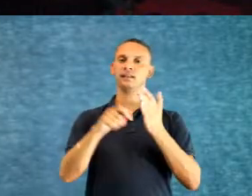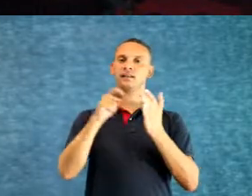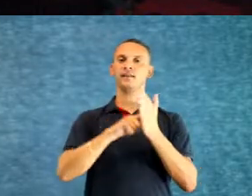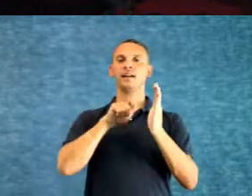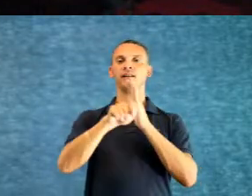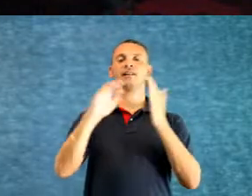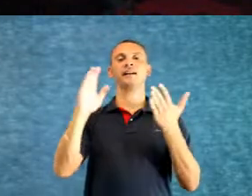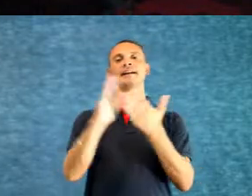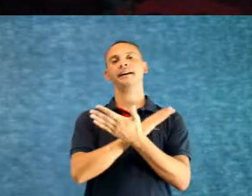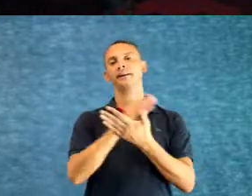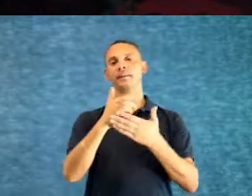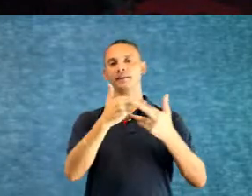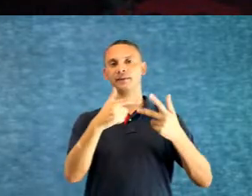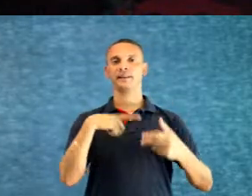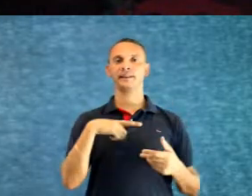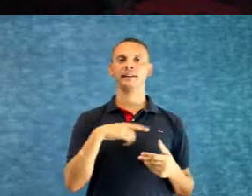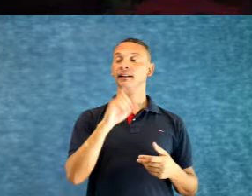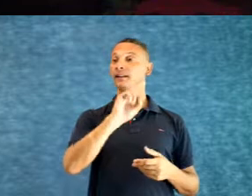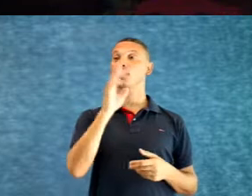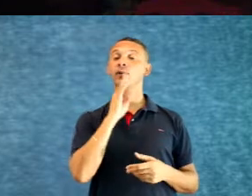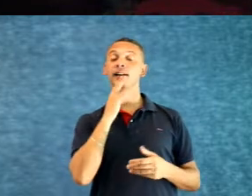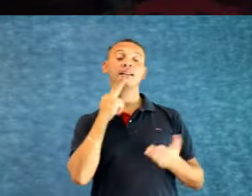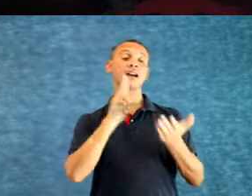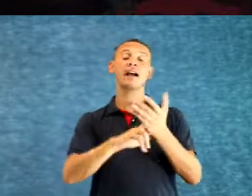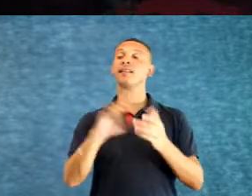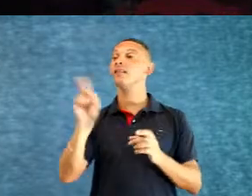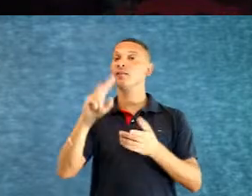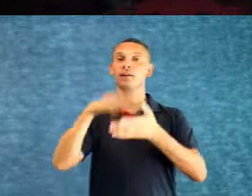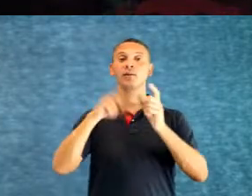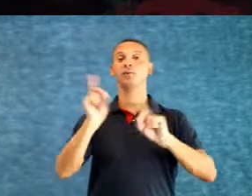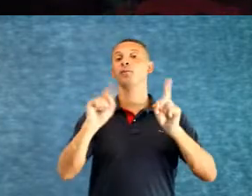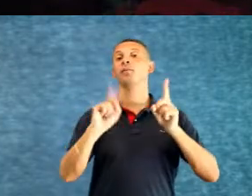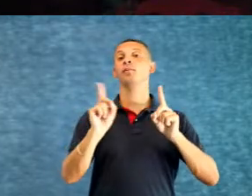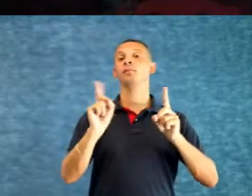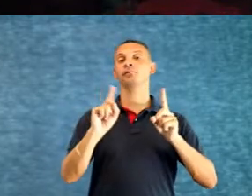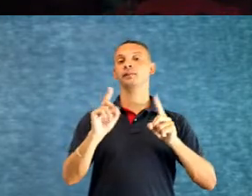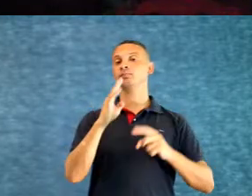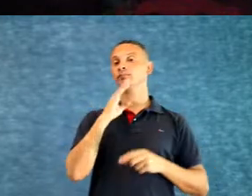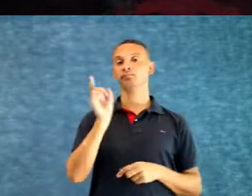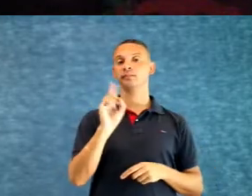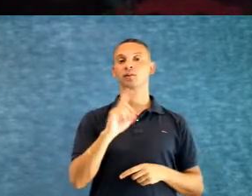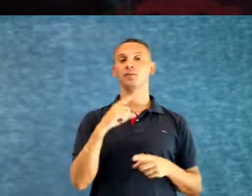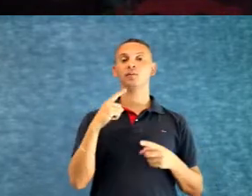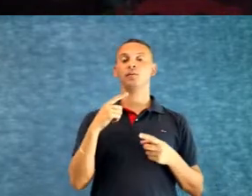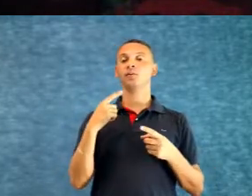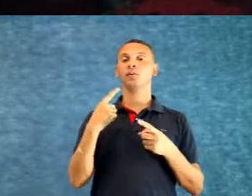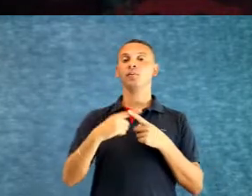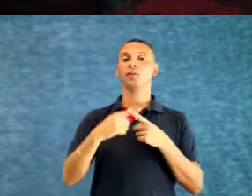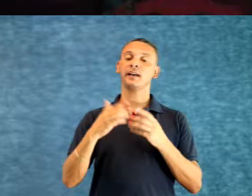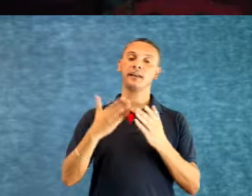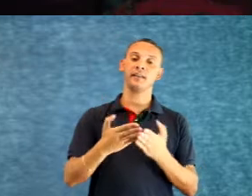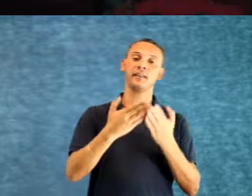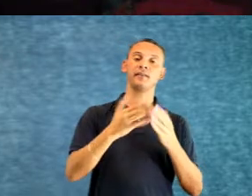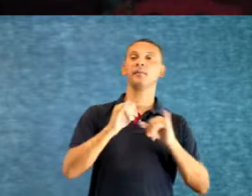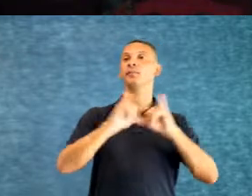das regras, rompeu com o estabelecido. Como é que devia ser uma mulher naquele tempo? Em vez de ficar quietinha no canto dela,